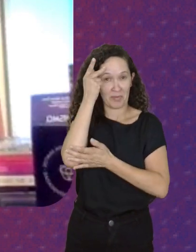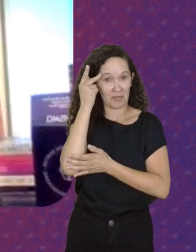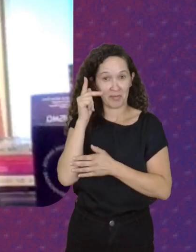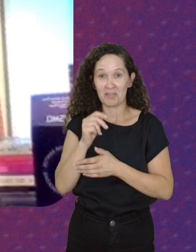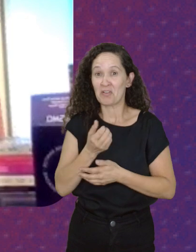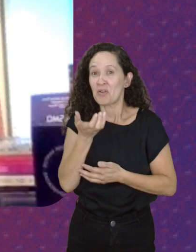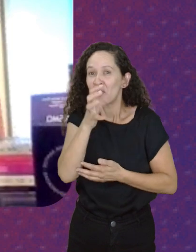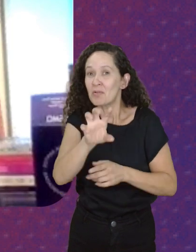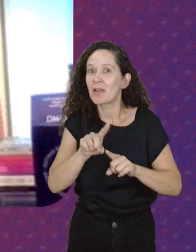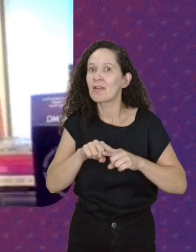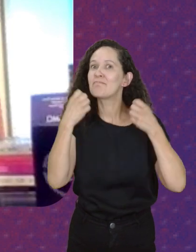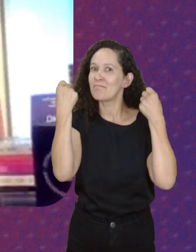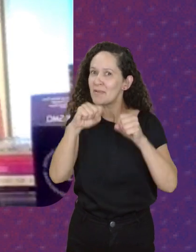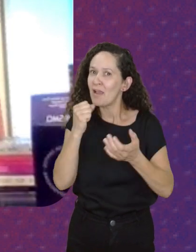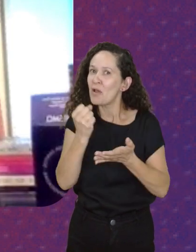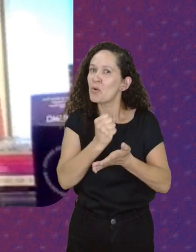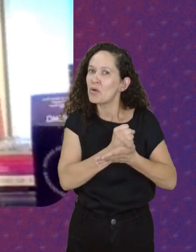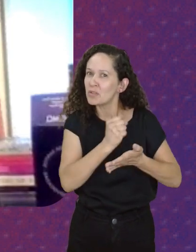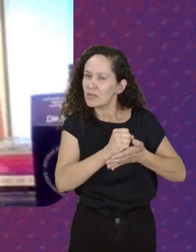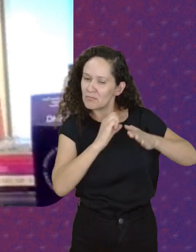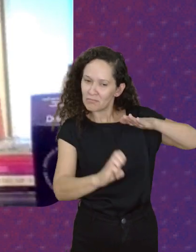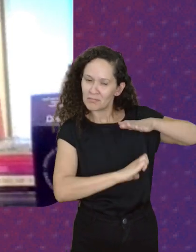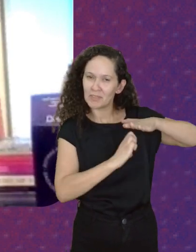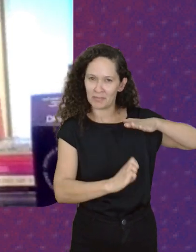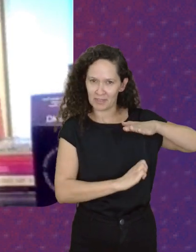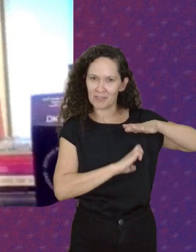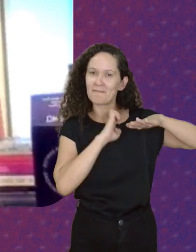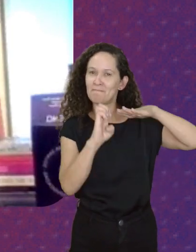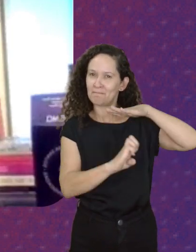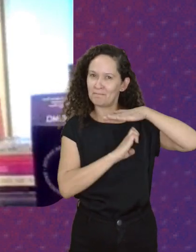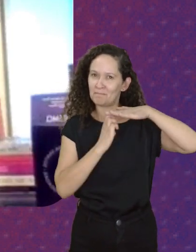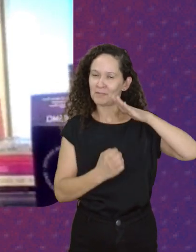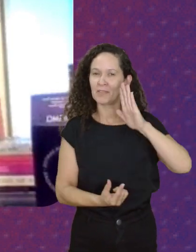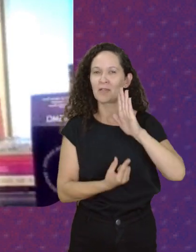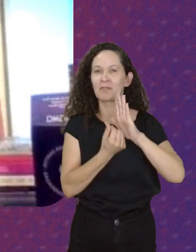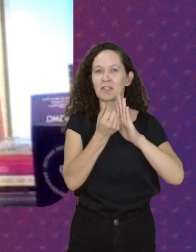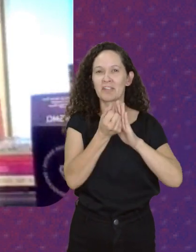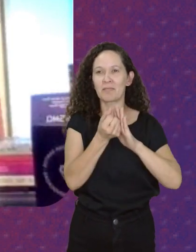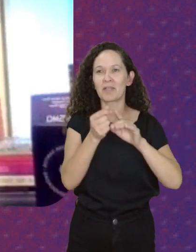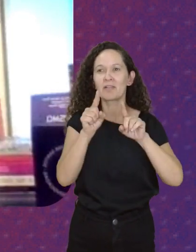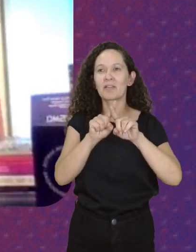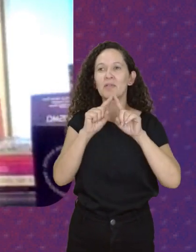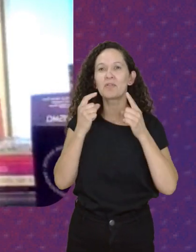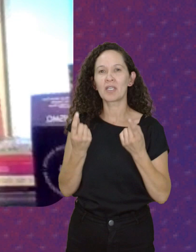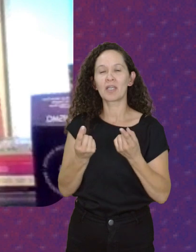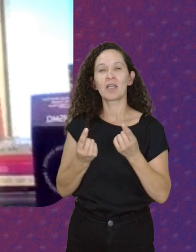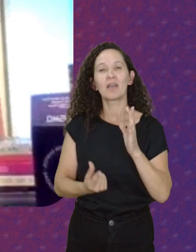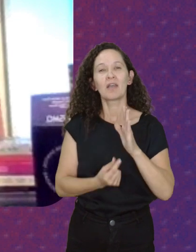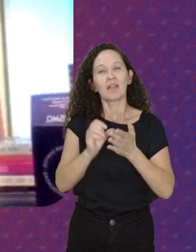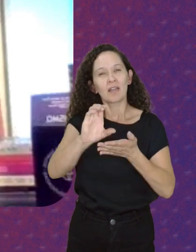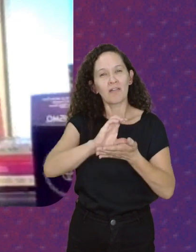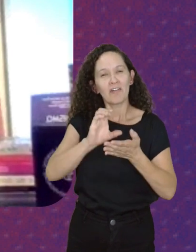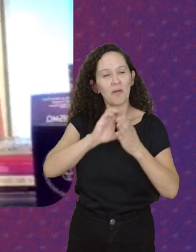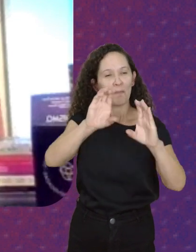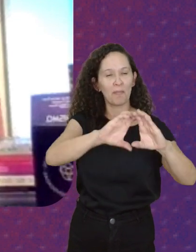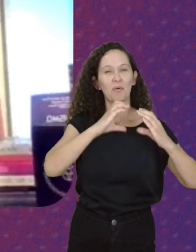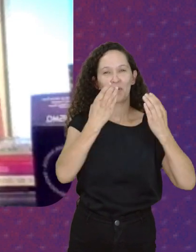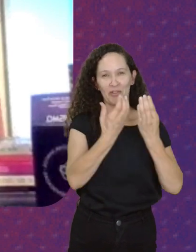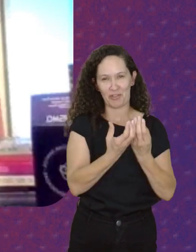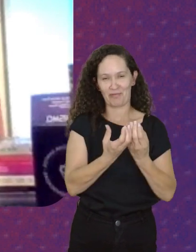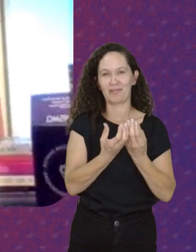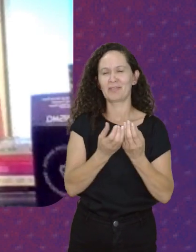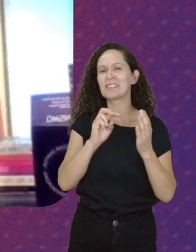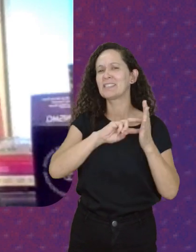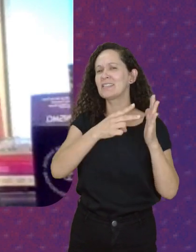deveria, é contratar uma empresa que faz ali o financiamento, a arrecadação de recursos para o financiamento coletivo, né? Então, o